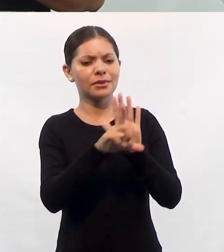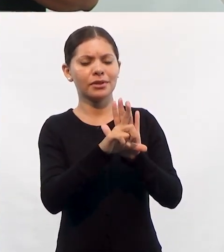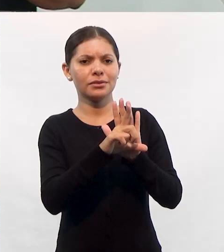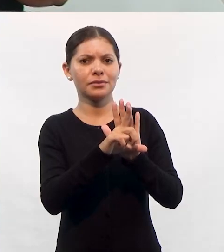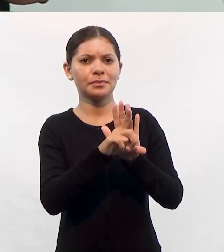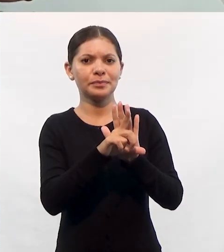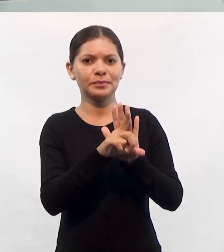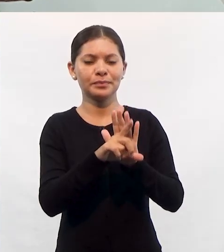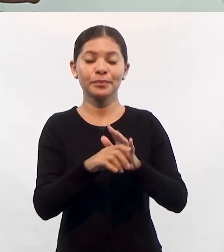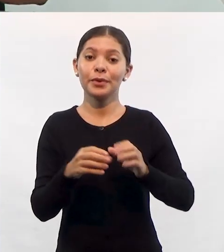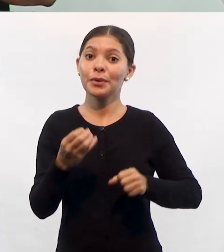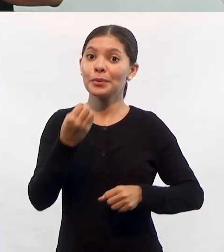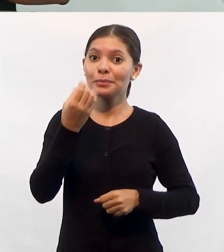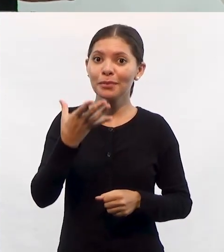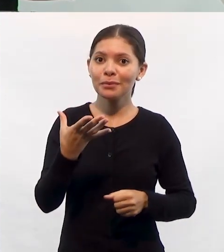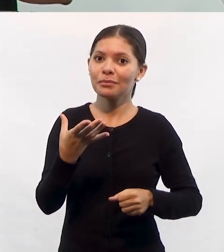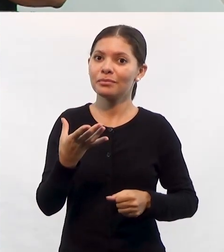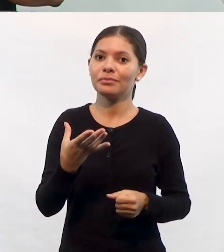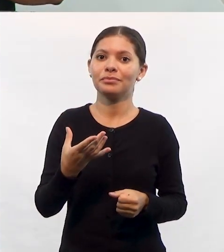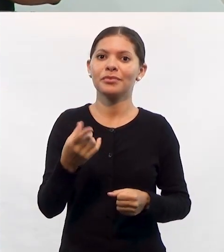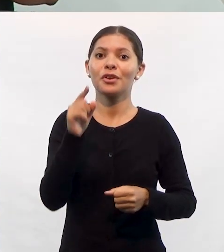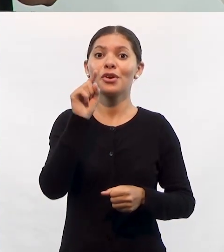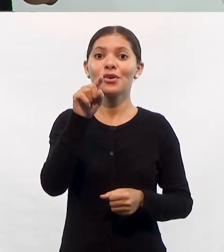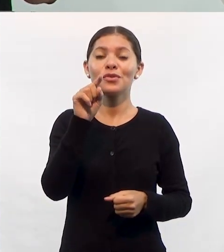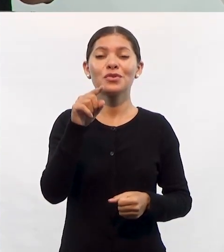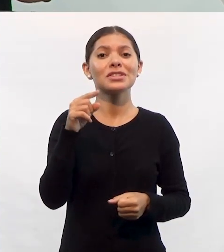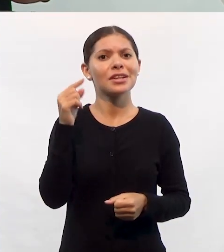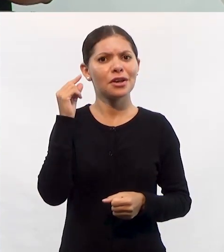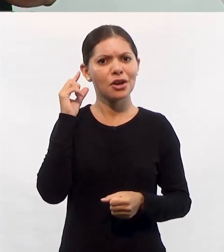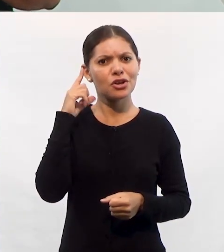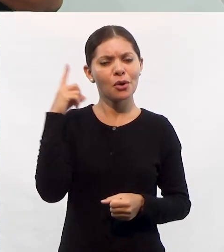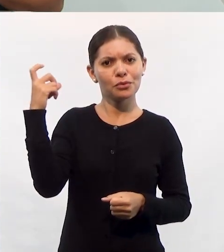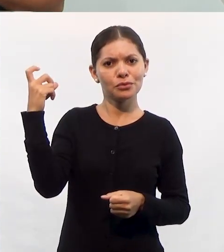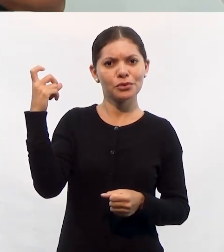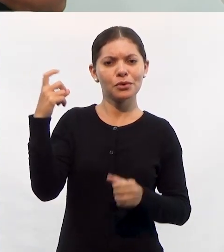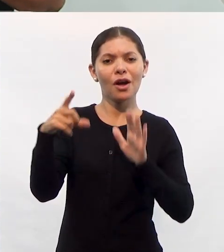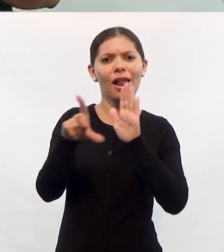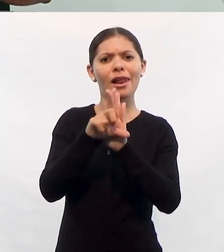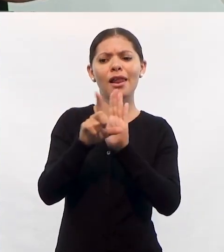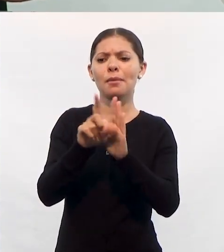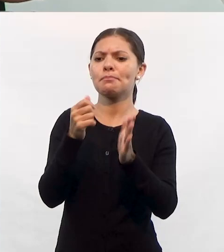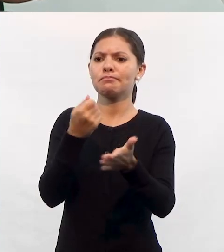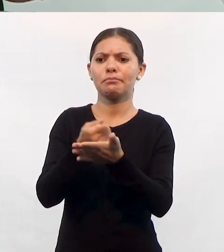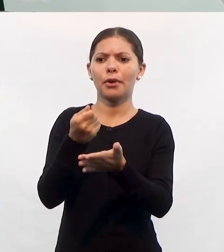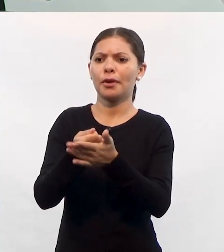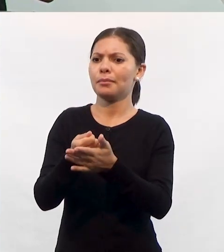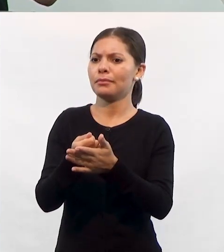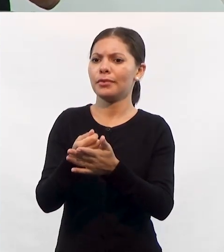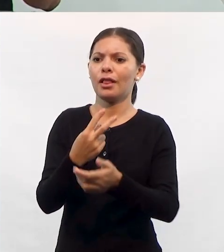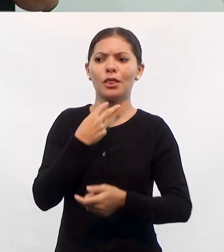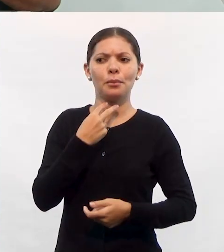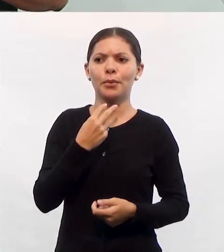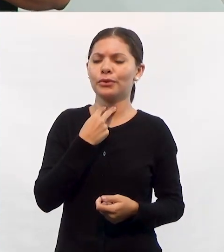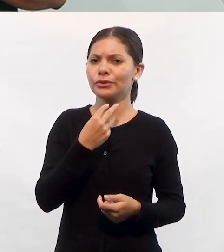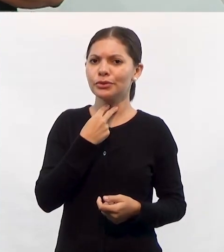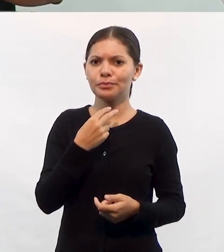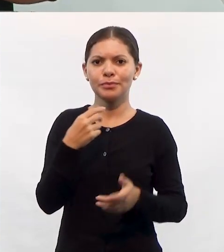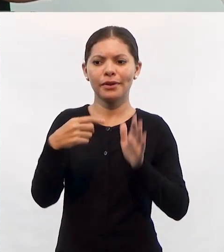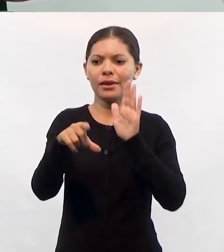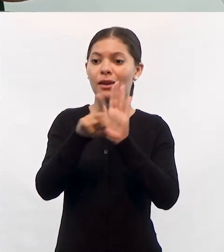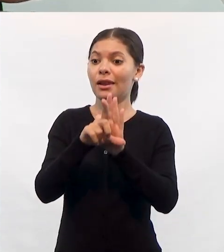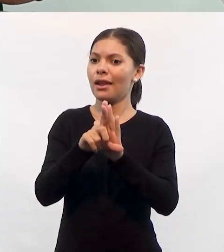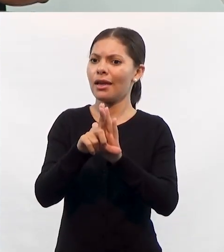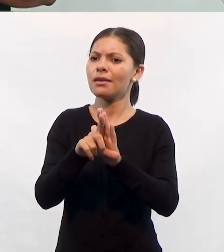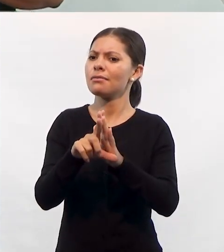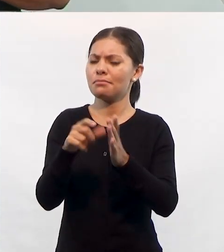inglês bom você já devem ter ouvido falar assim olha lei proíbe fazer isso a lei proíbe fazer aquilo